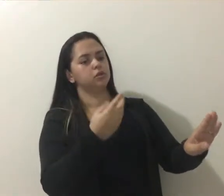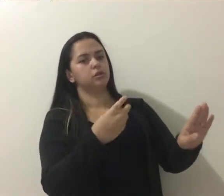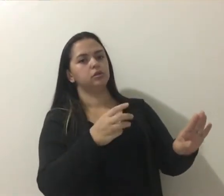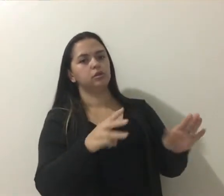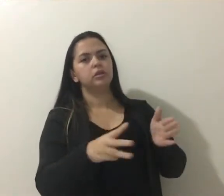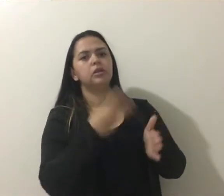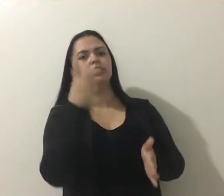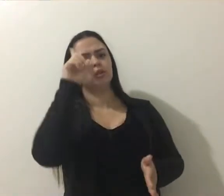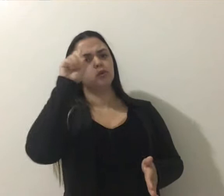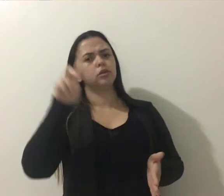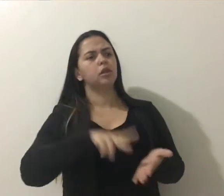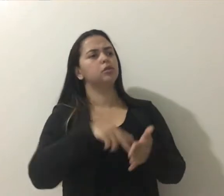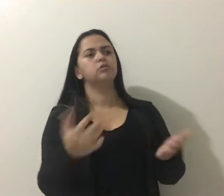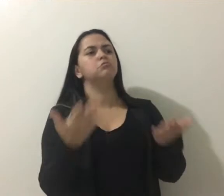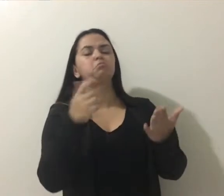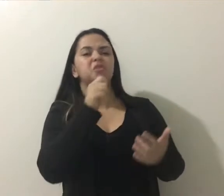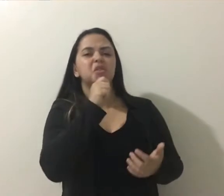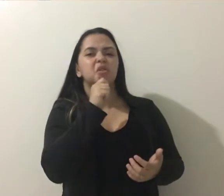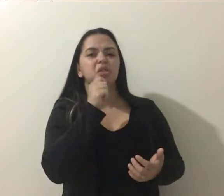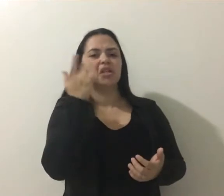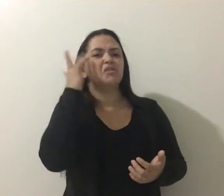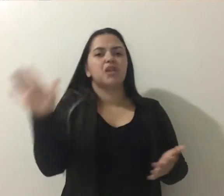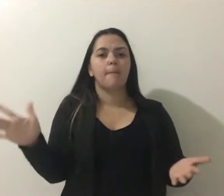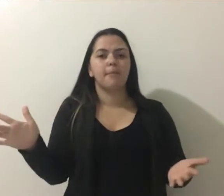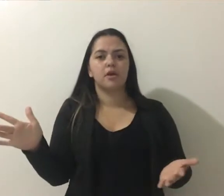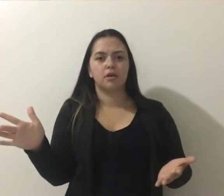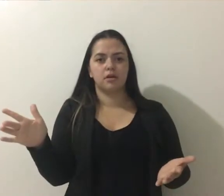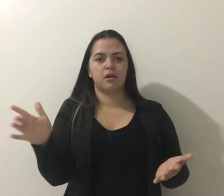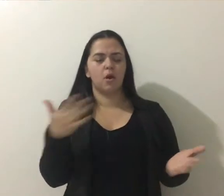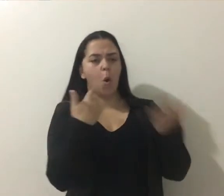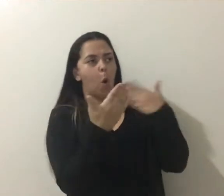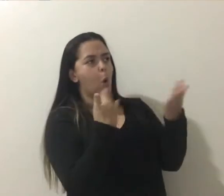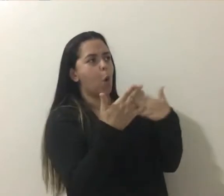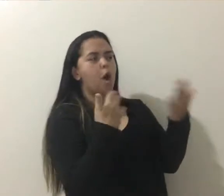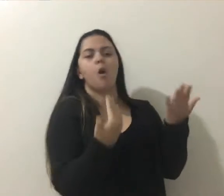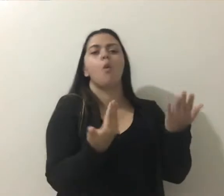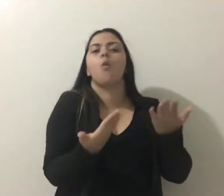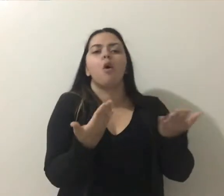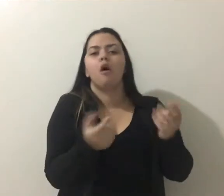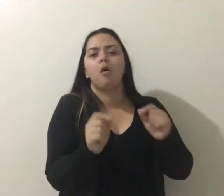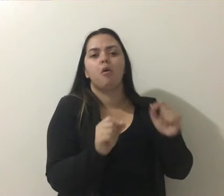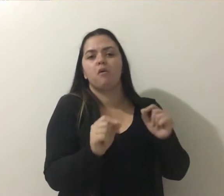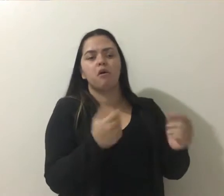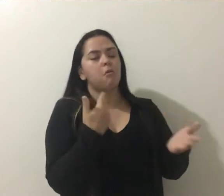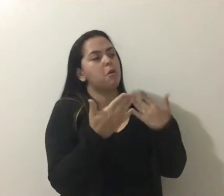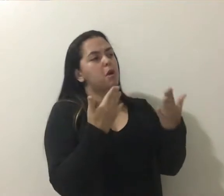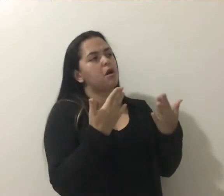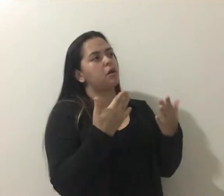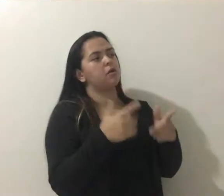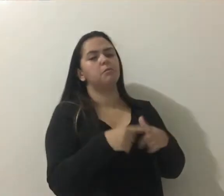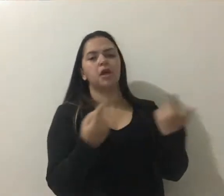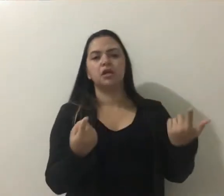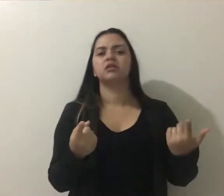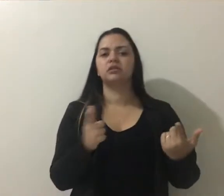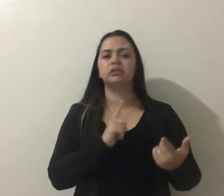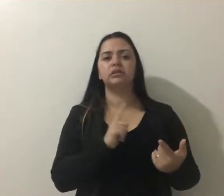eles conversavam ali, qual era a conversa, né? Qual era o desenrolar do assunto ali, a linha de pensamento deles, mas eles estavam ali